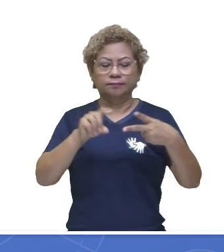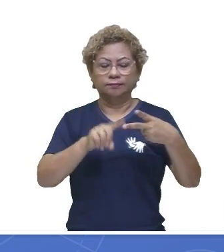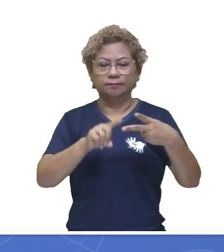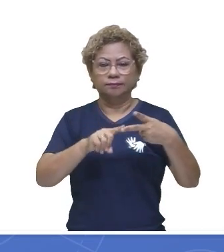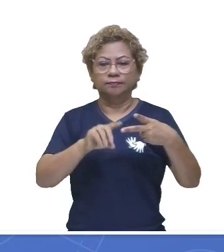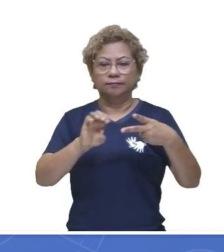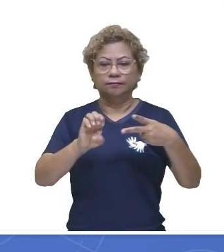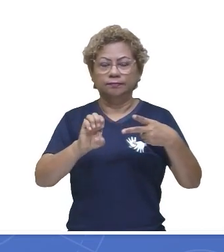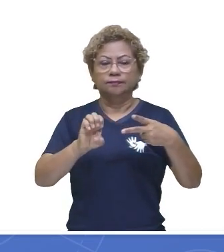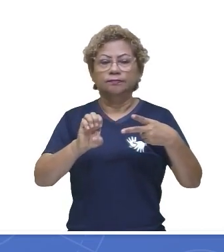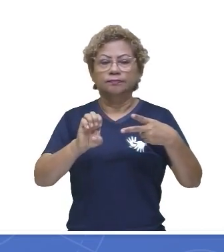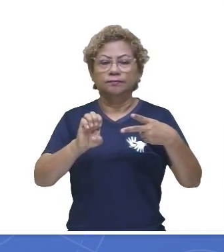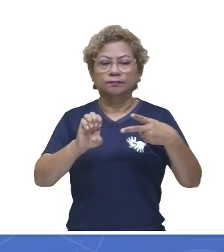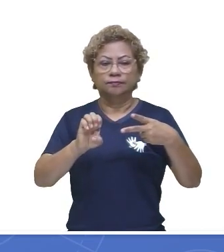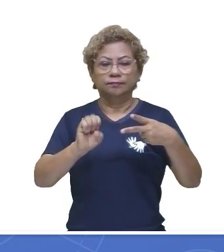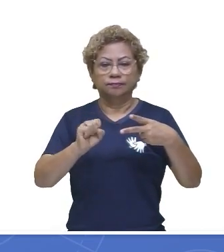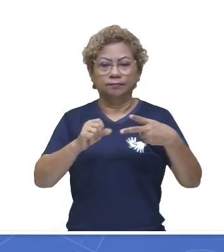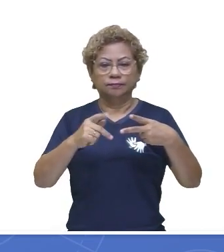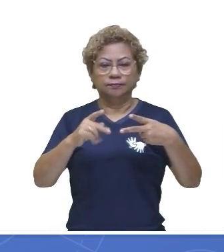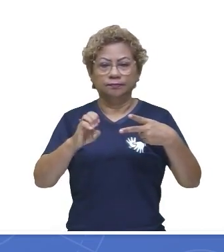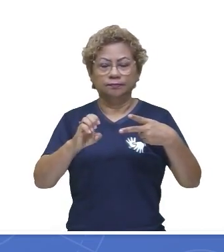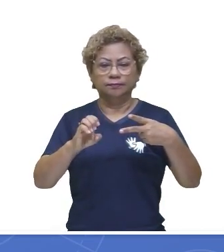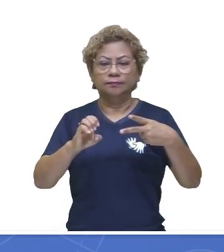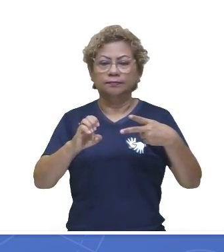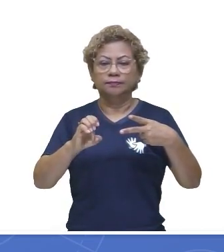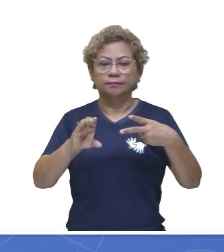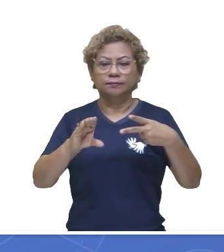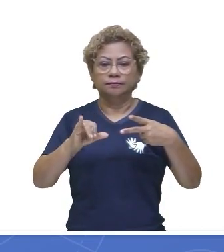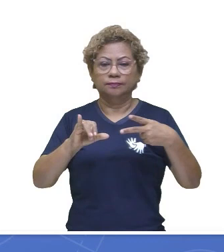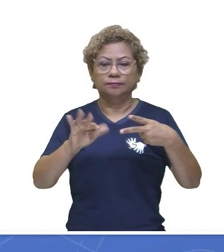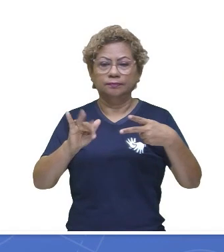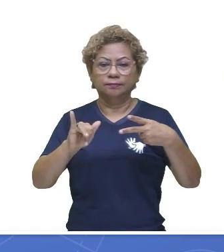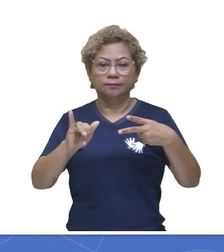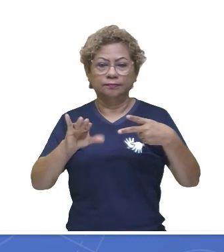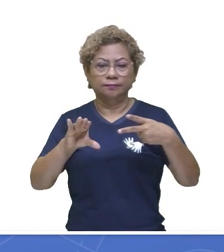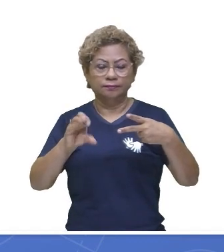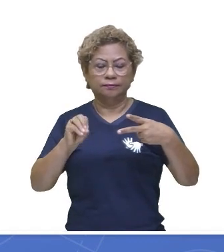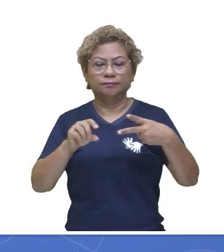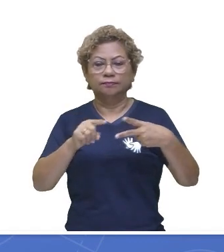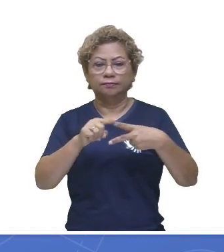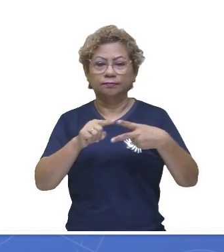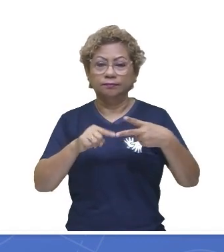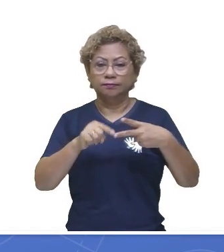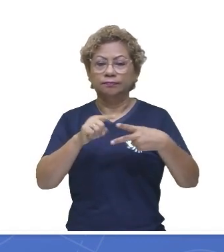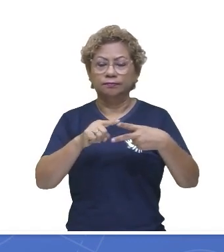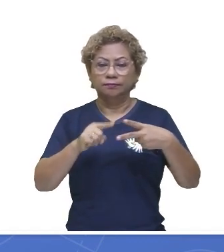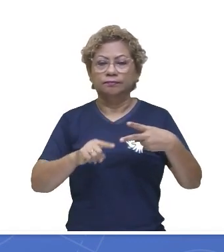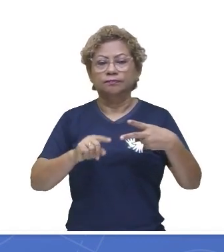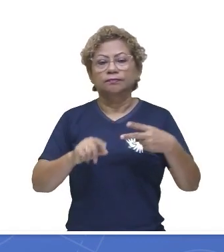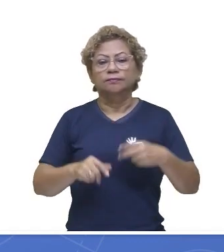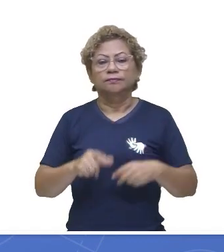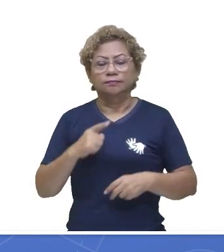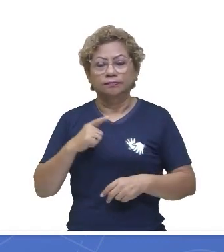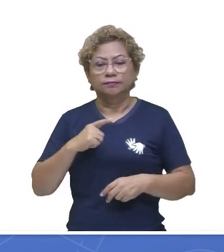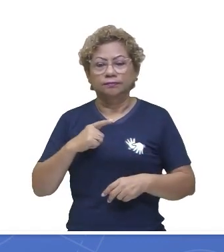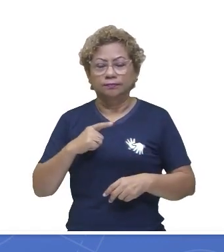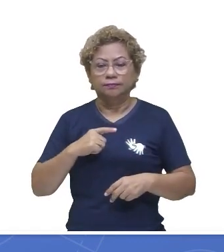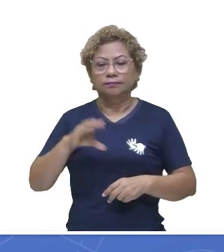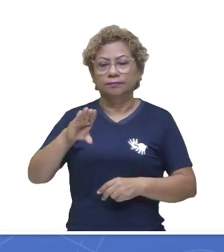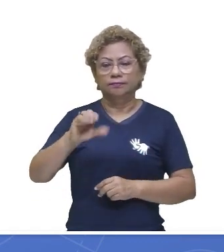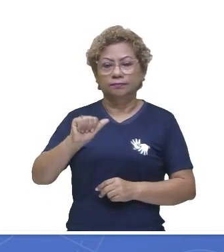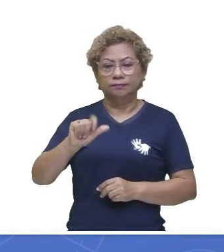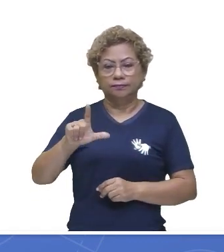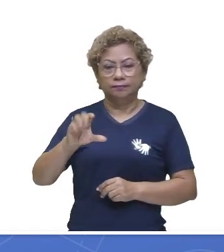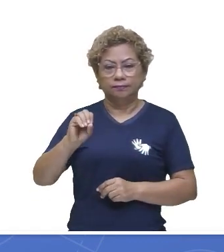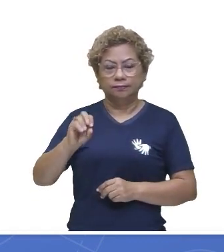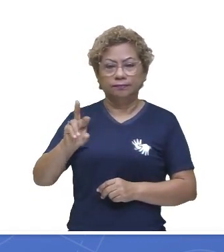fundamental da calorimetria é a própria equação do calor específico, isolando a quantidade de calor que tem lá na equação.